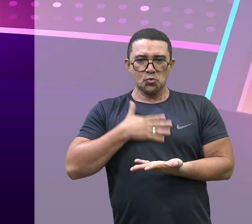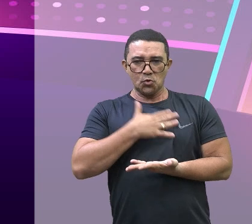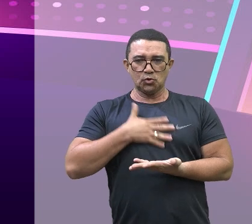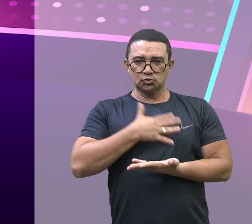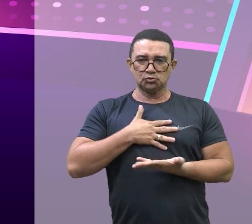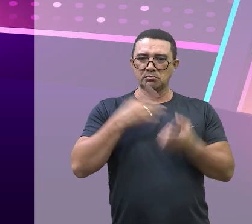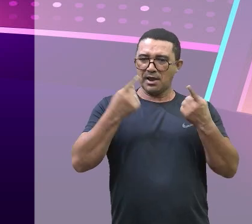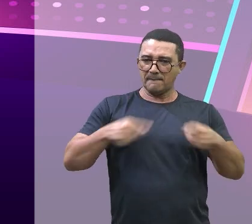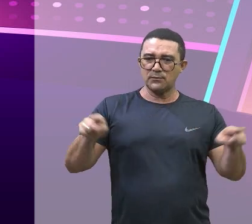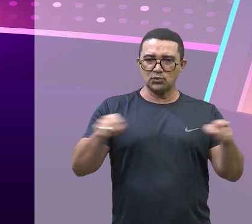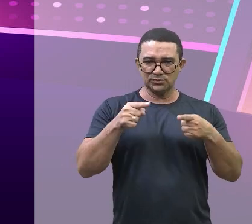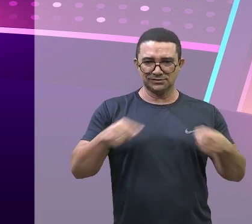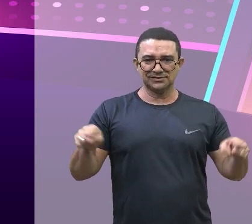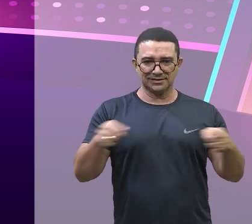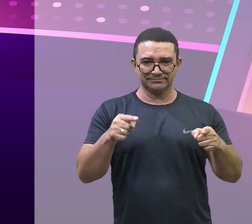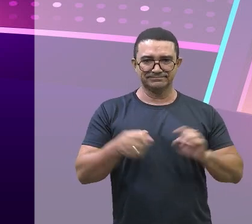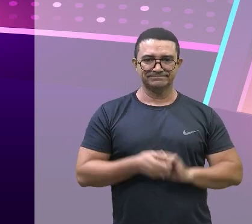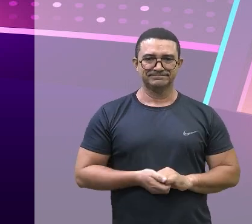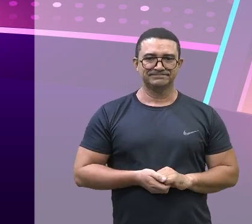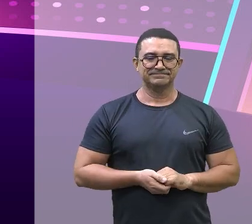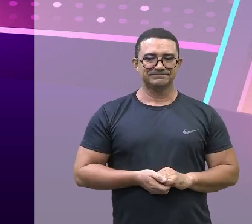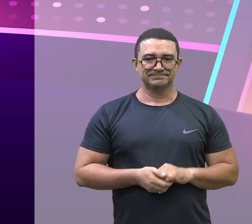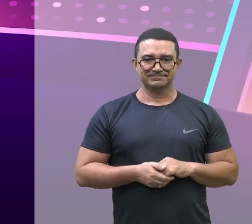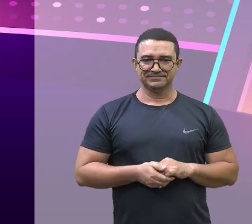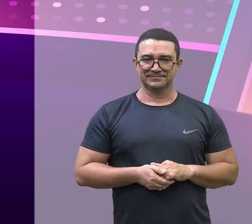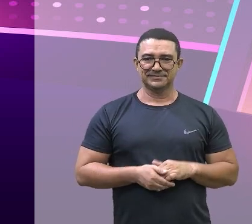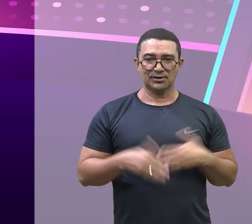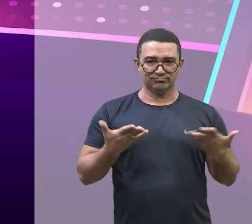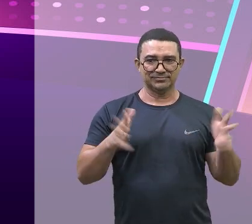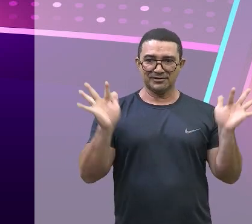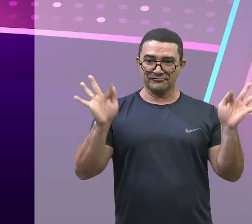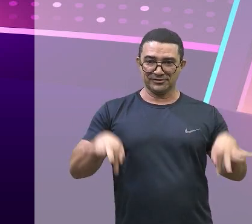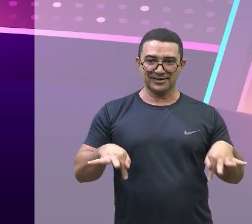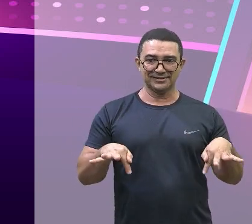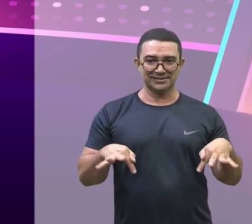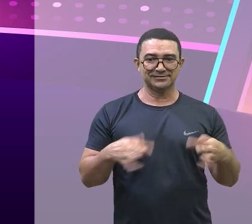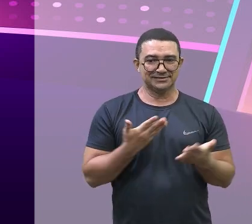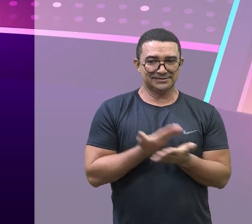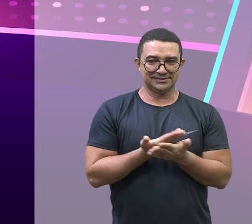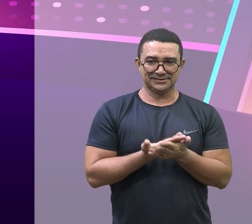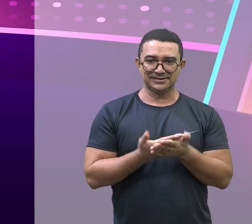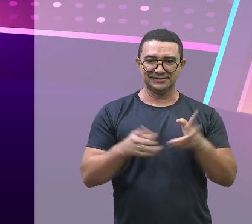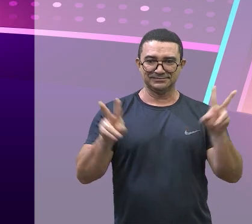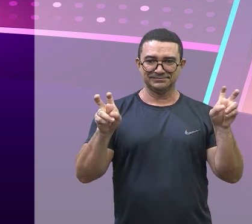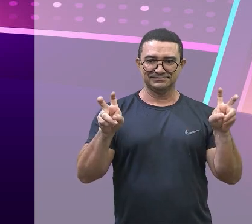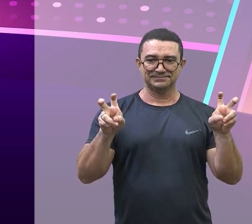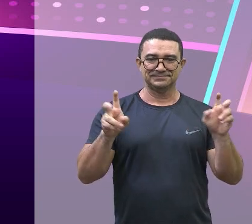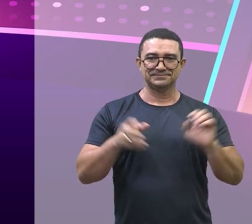musicais. Tá certo? É isso aí, pessoal, e aqui eu finalizo esse assunto.